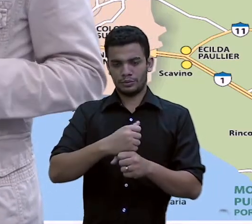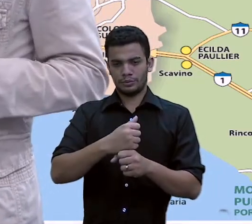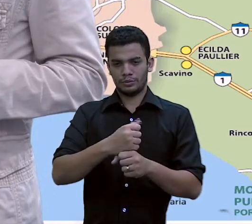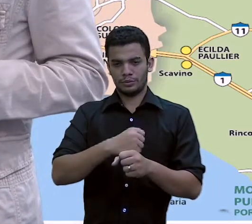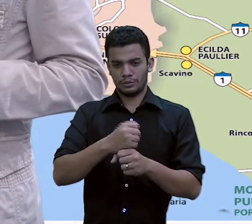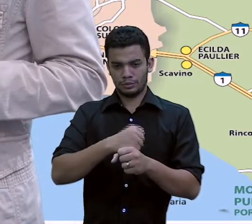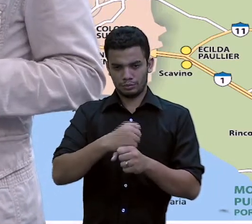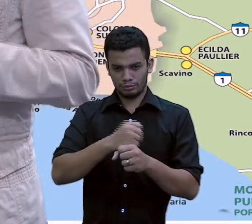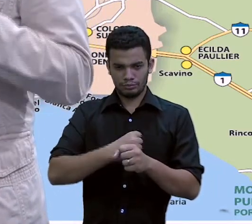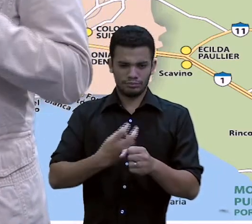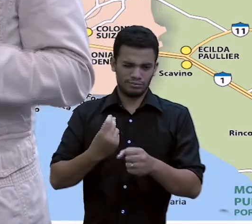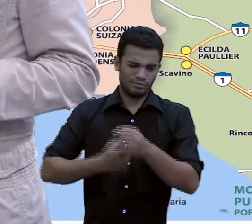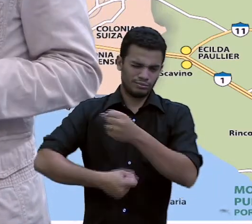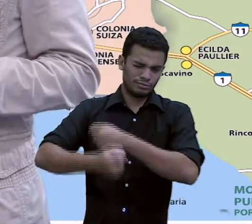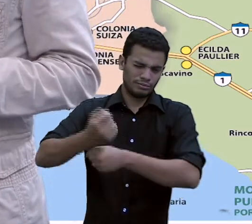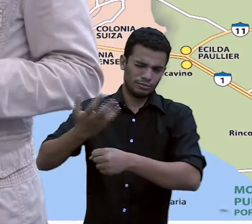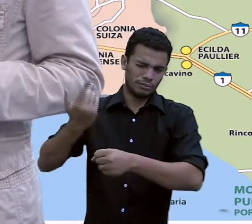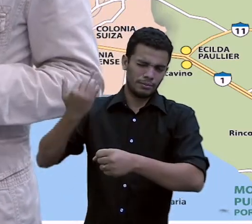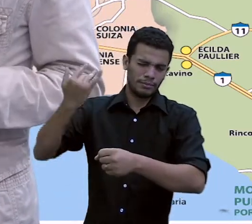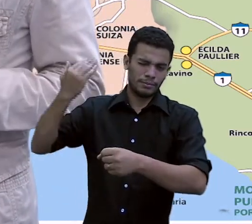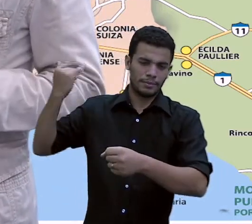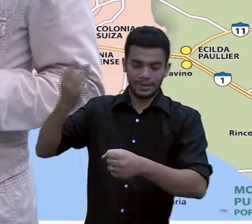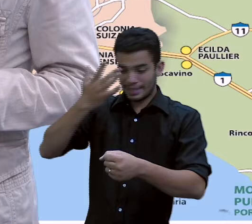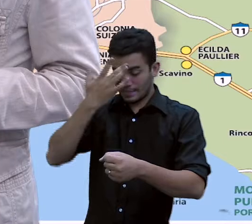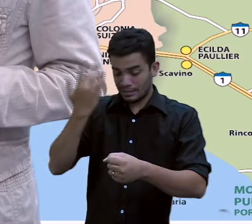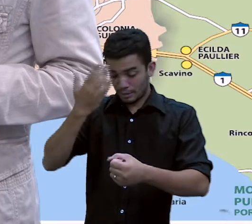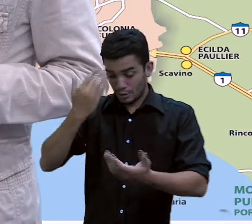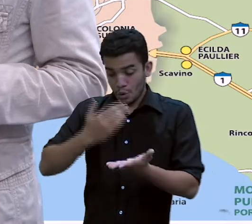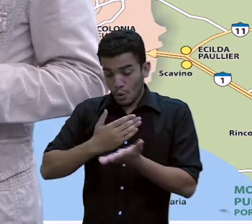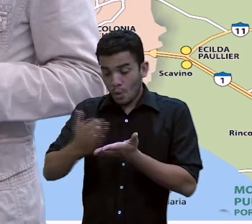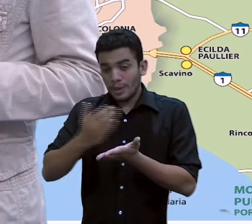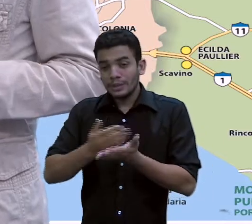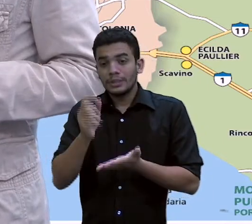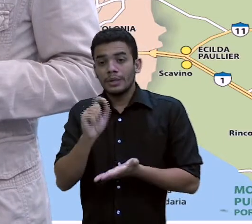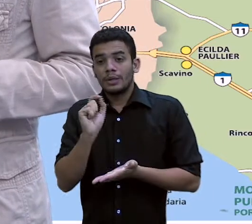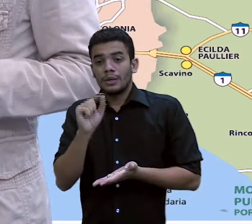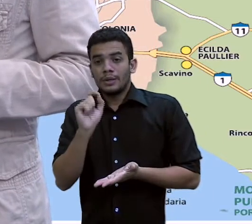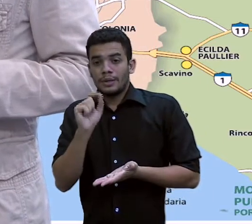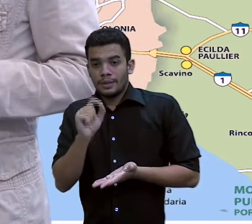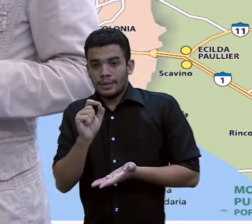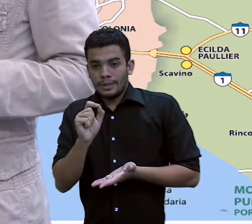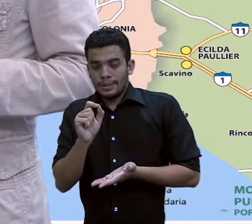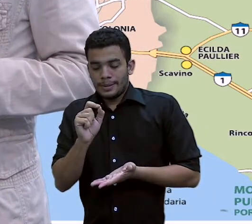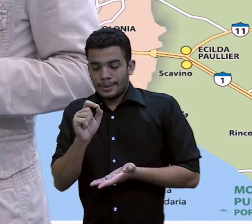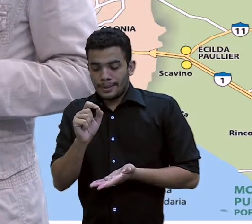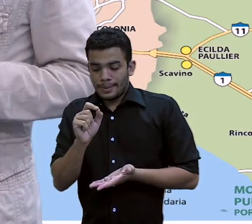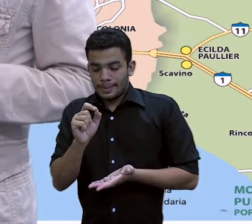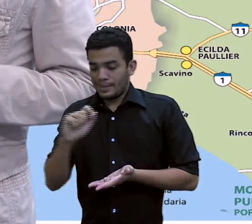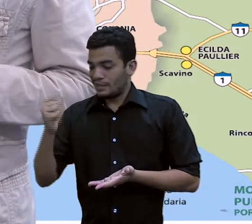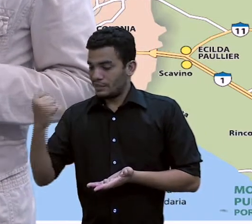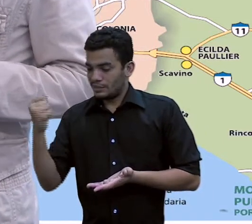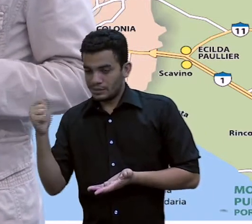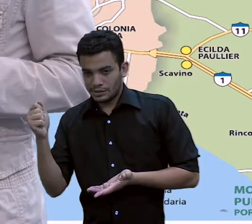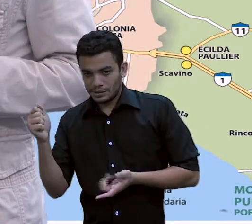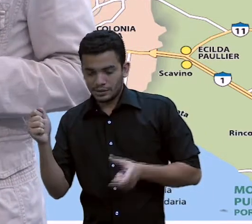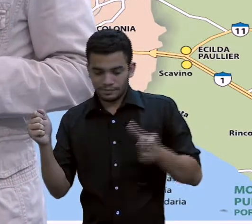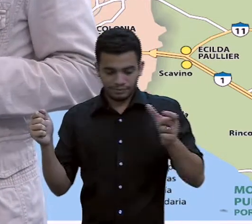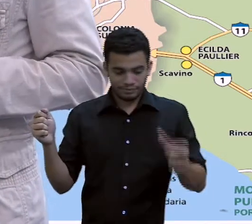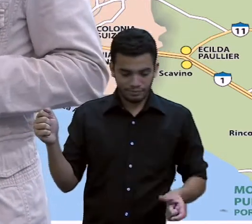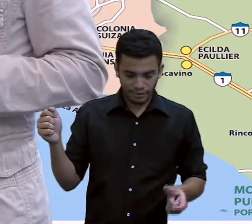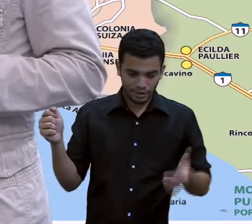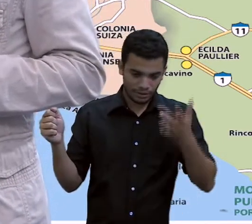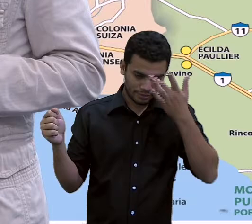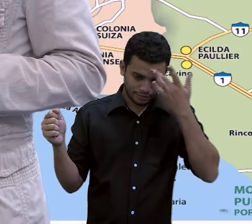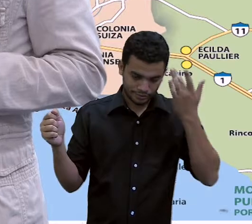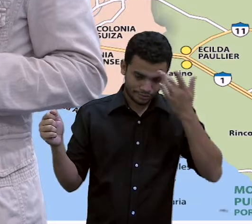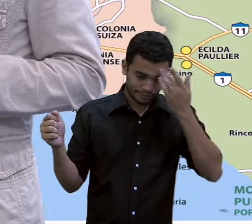da discórdia entre os espanhóis da atual Argentina e os luso-brasileiros. Perdida entre as águas